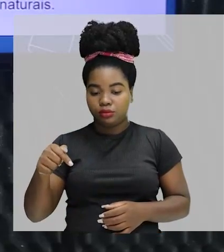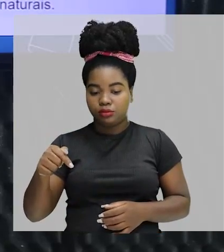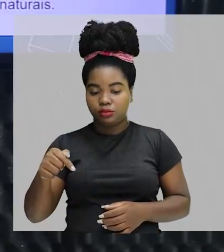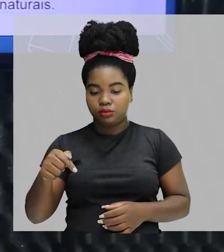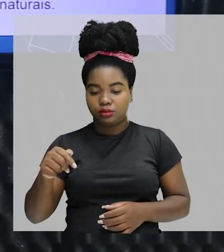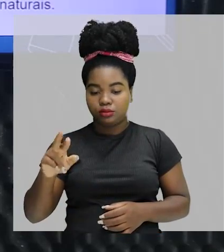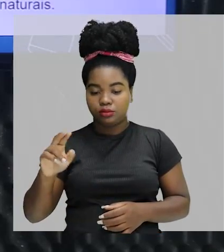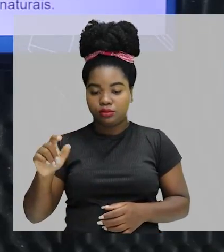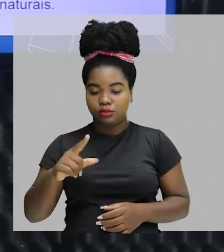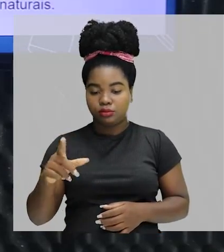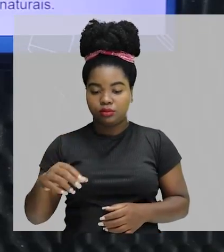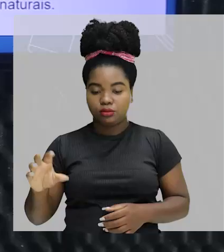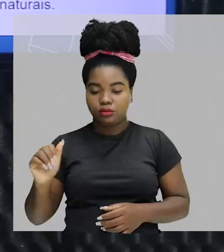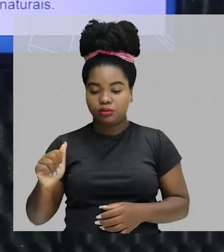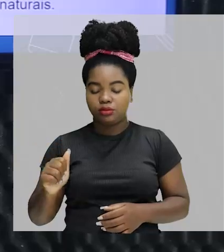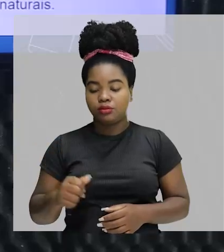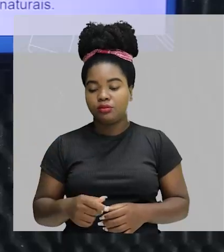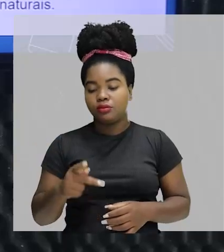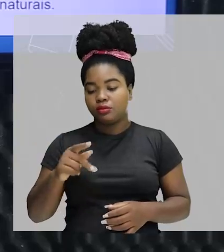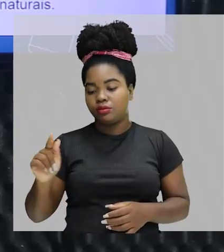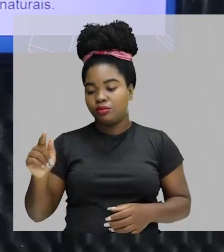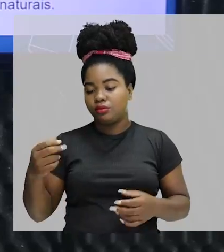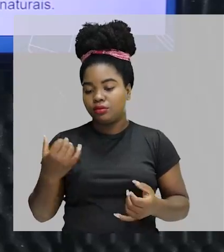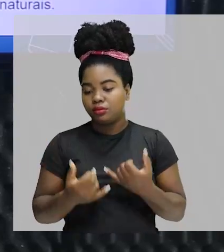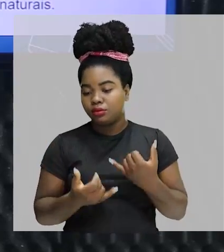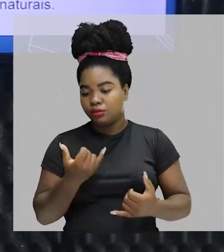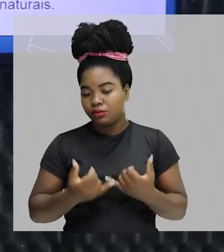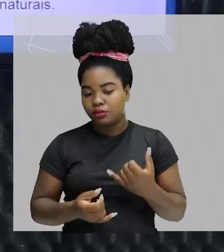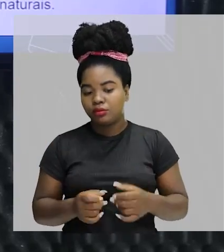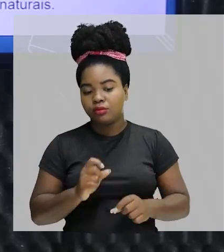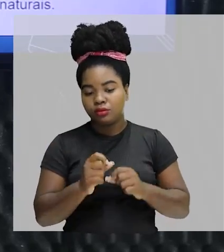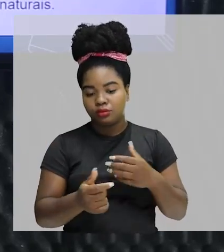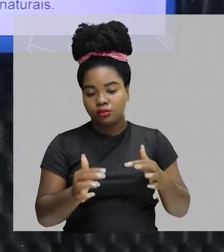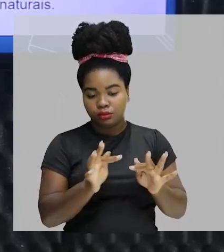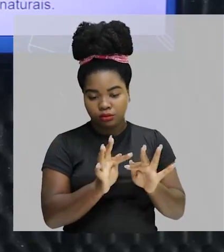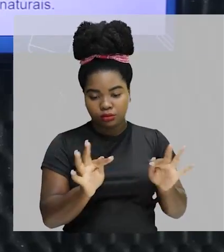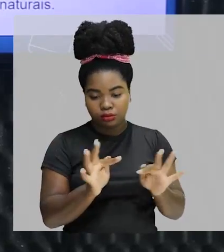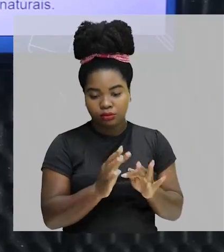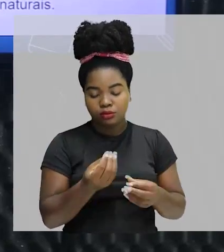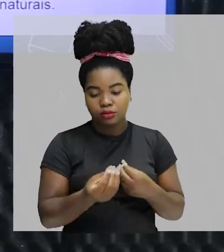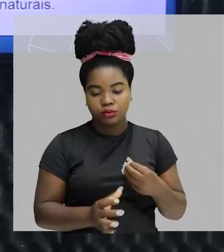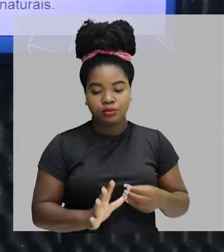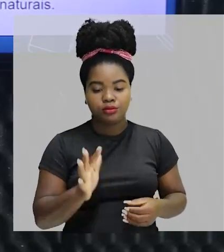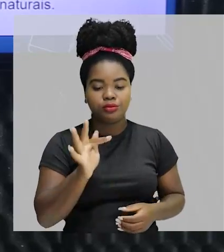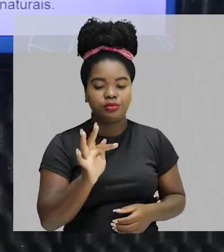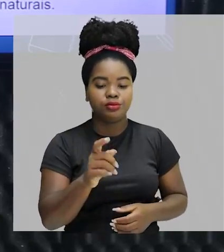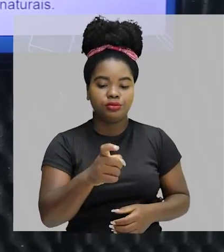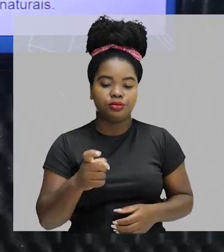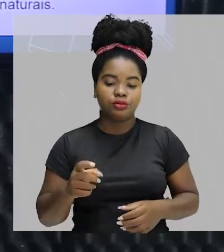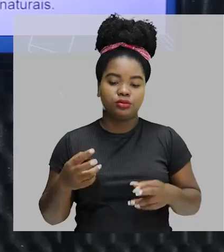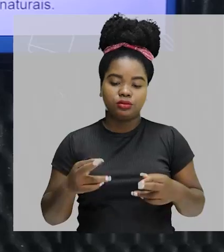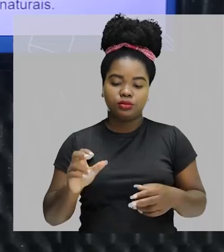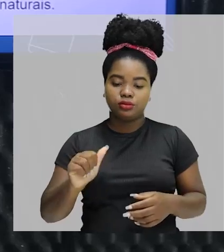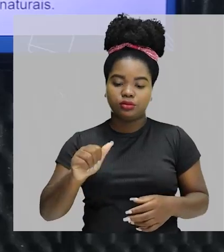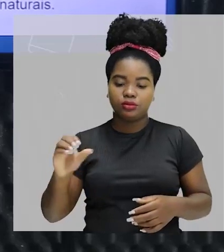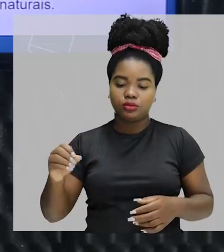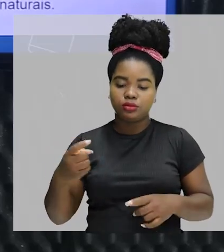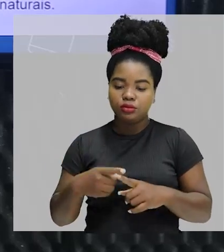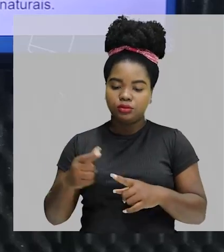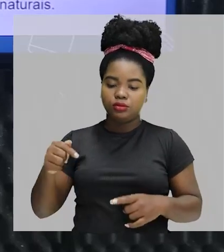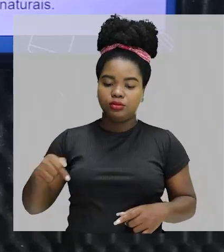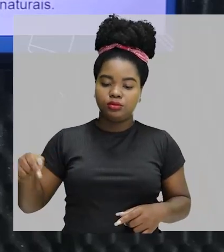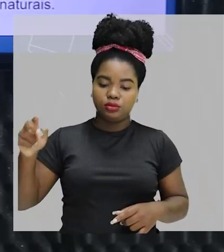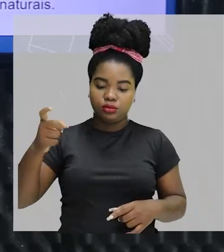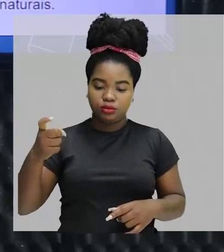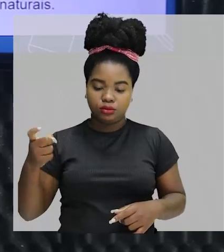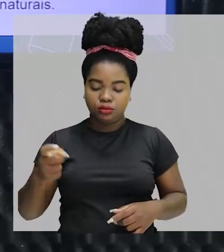nota que essa PG ela se assemelha muito a uma função exponencial. Lembra como é a escrita da função exponencial? F de x é igual a 0